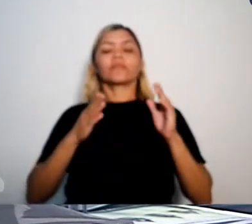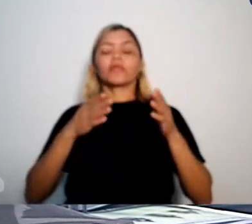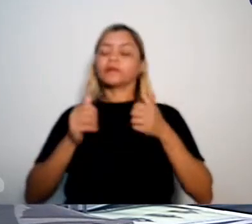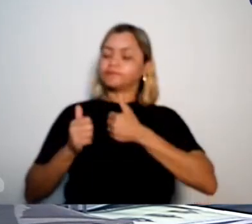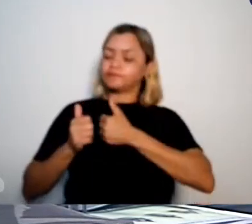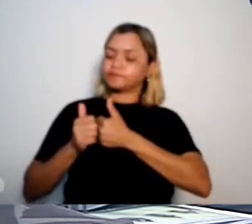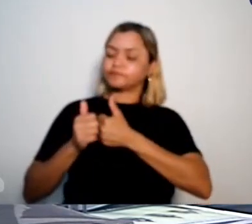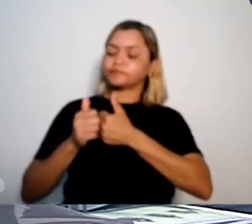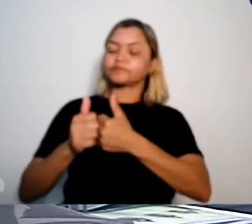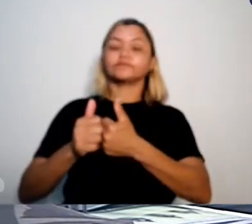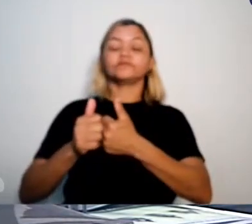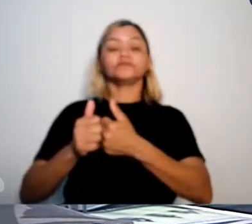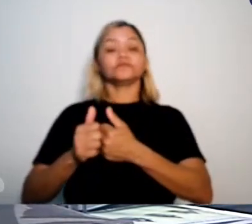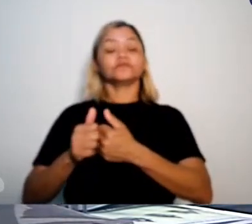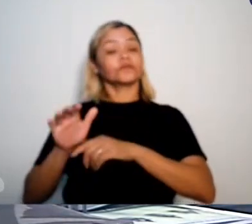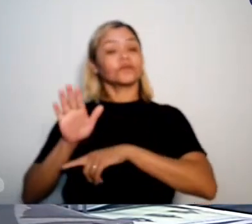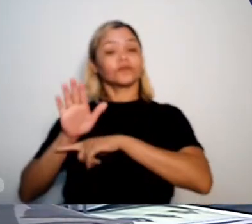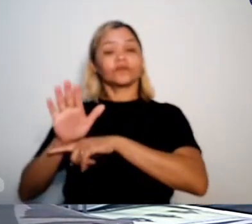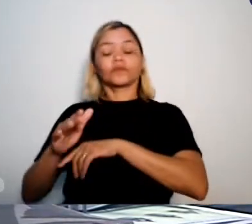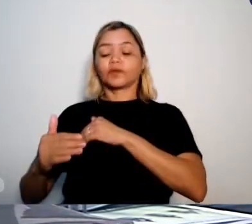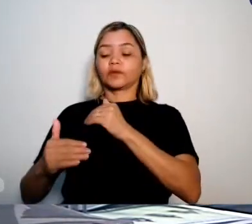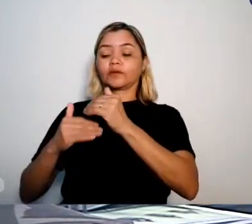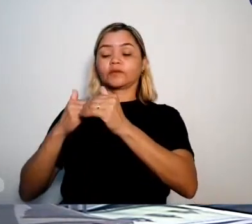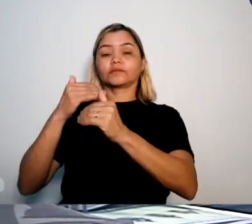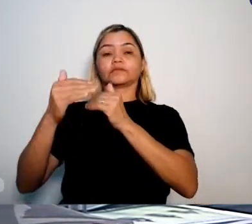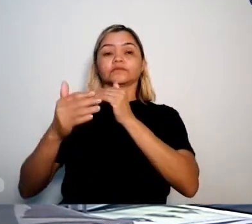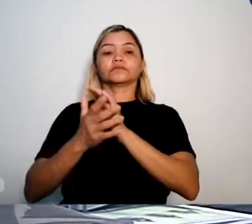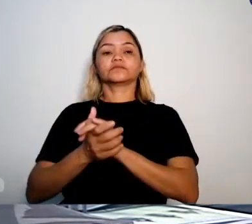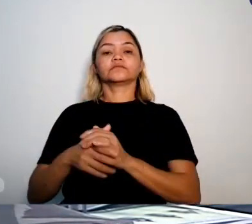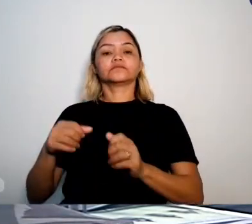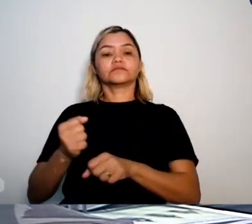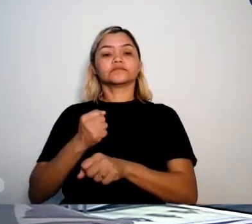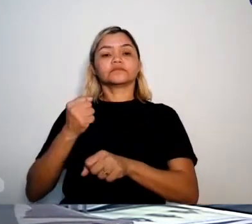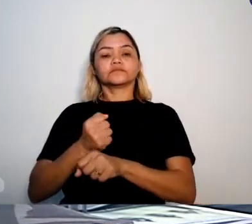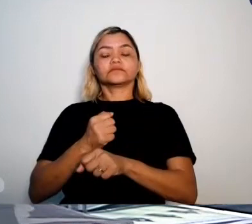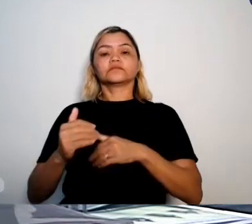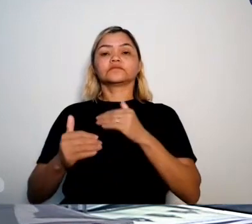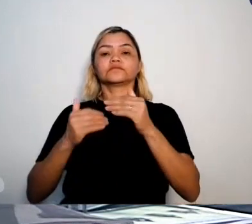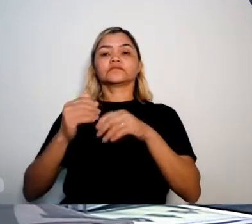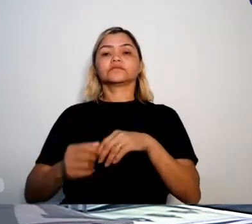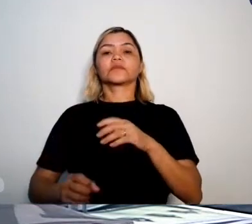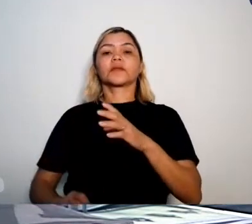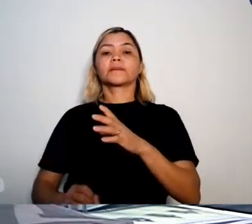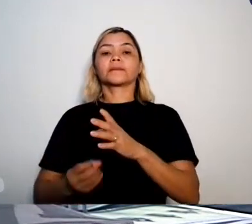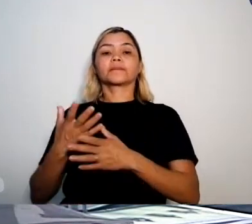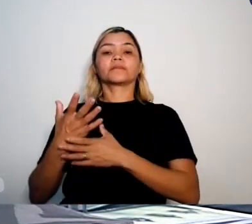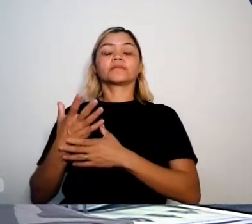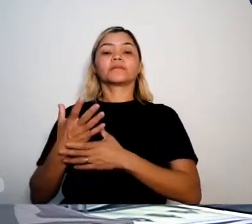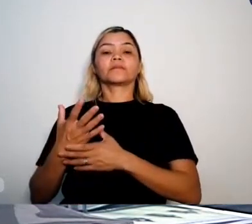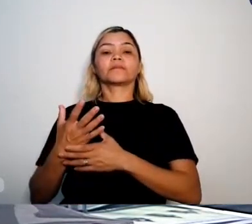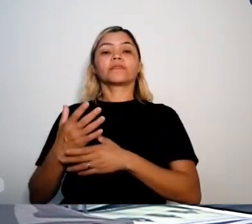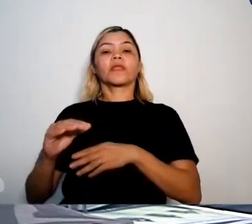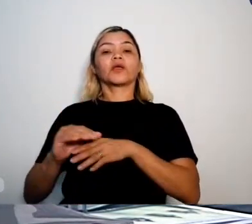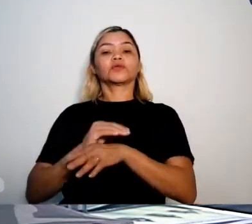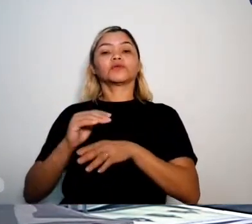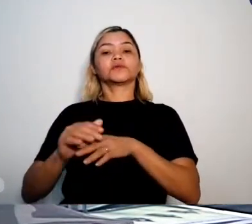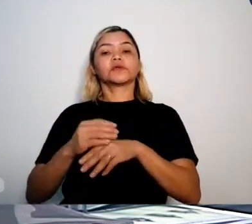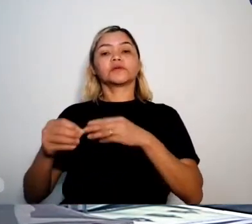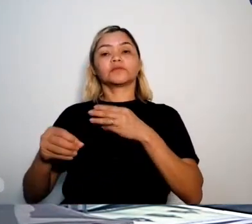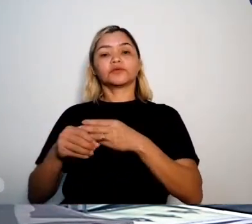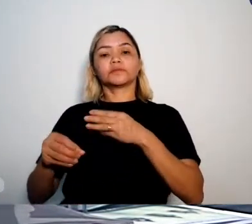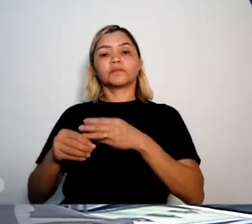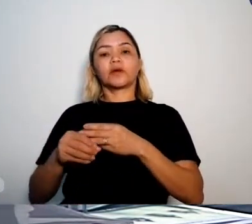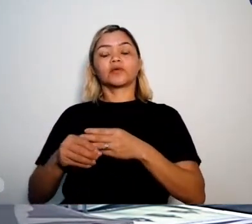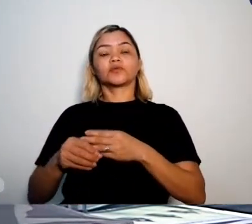e contribuir no processo de construção e implantação do Conselho Municipal de